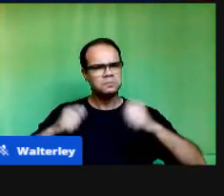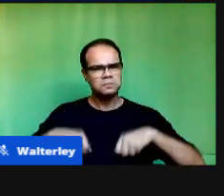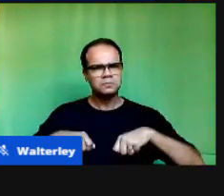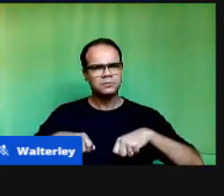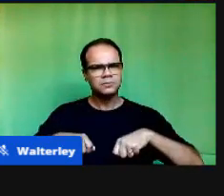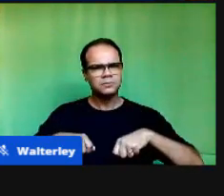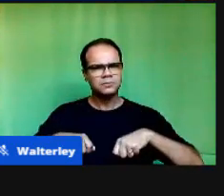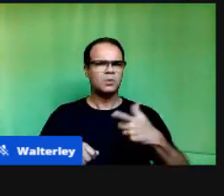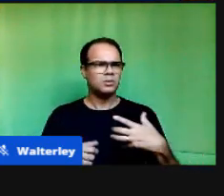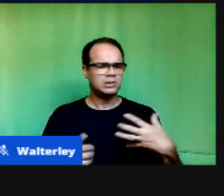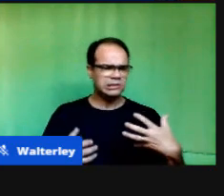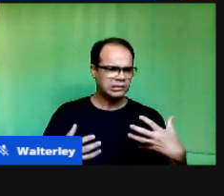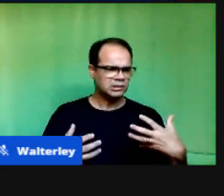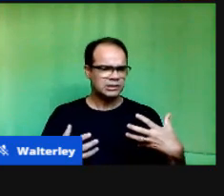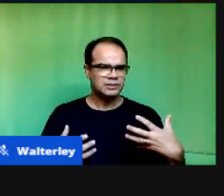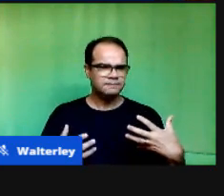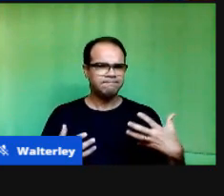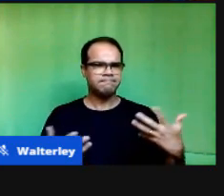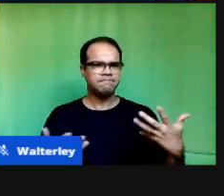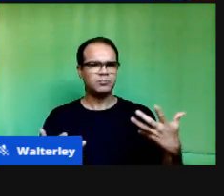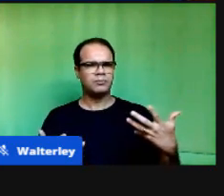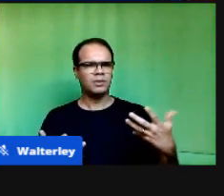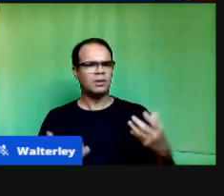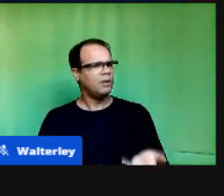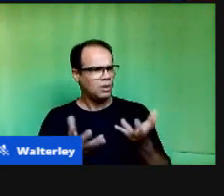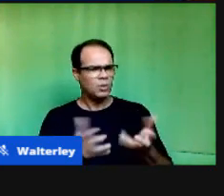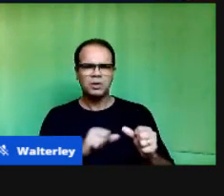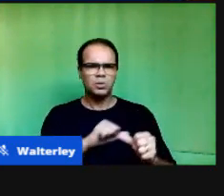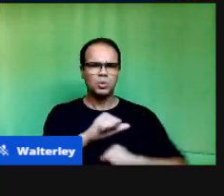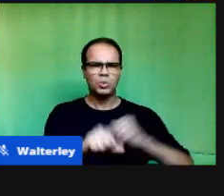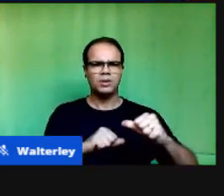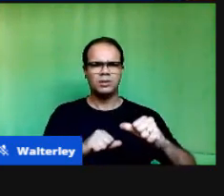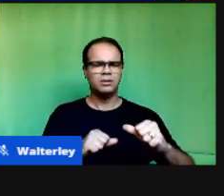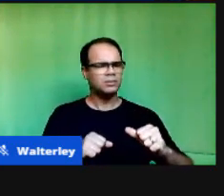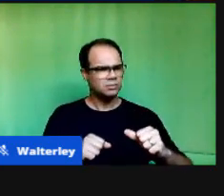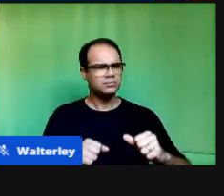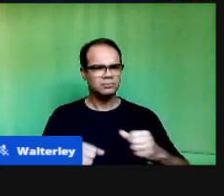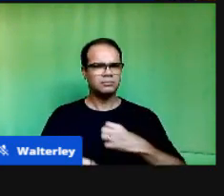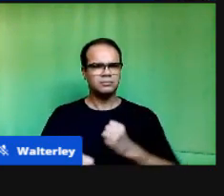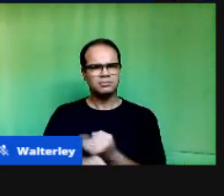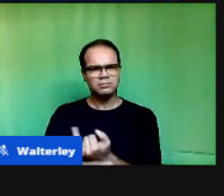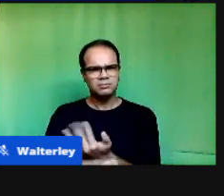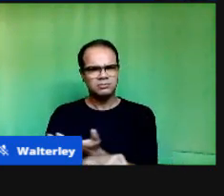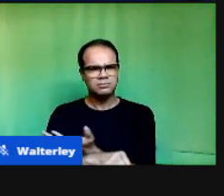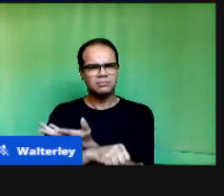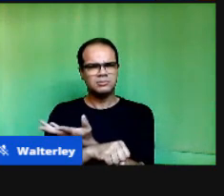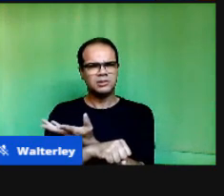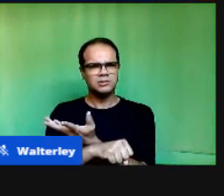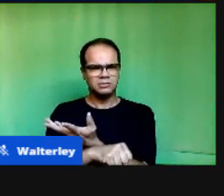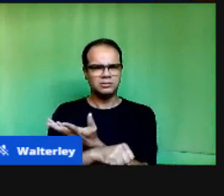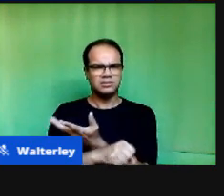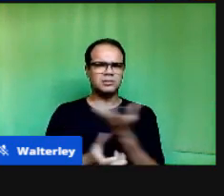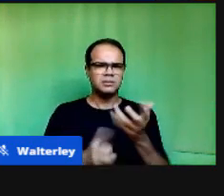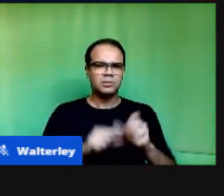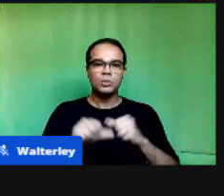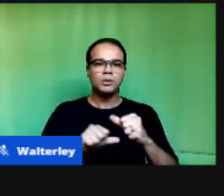que me incomoda, que eu tenho condições e que eu quero mudar. Já parou para pensar no seu propósito?